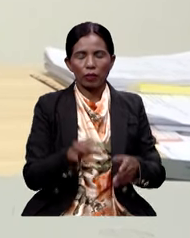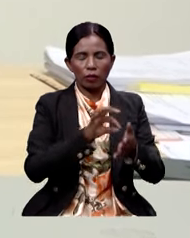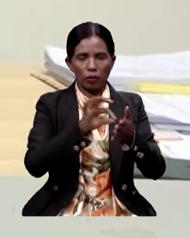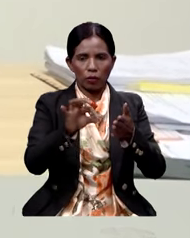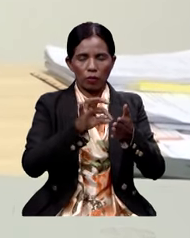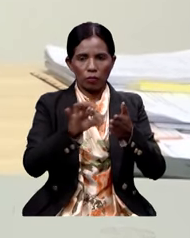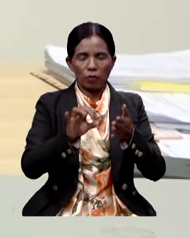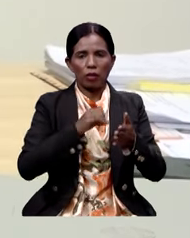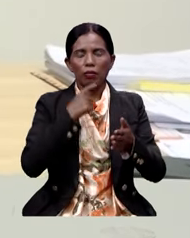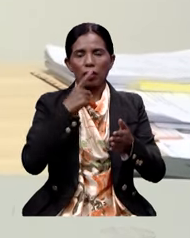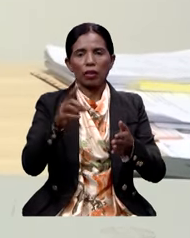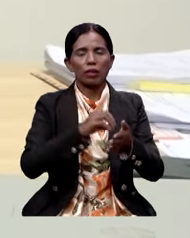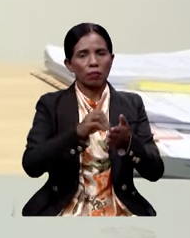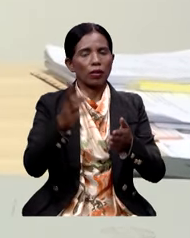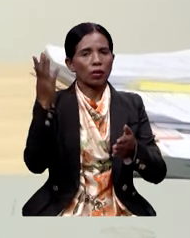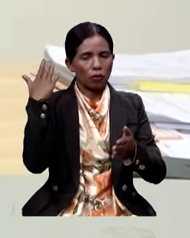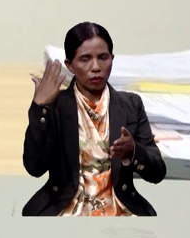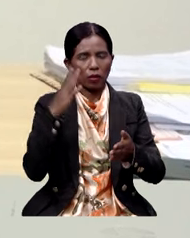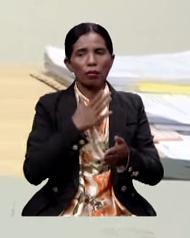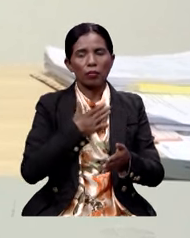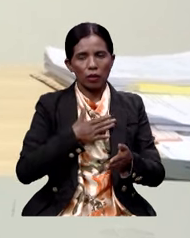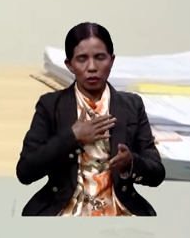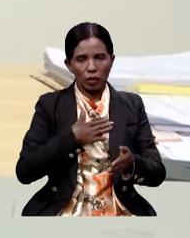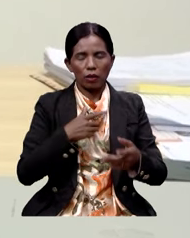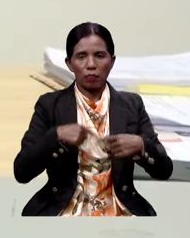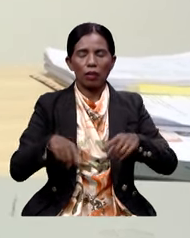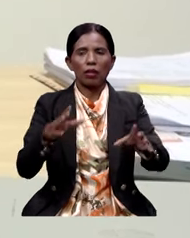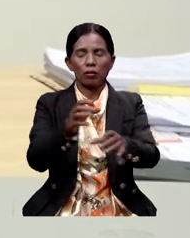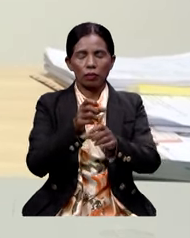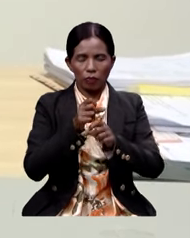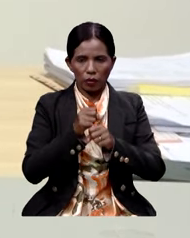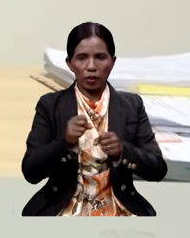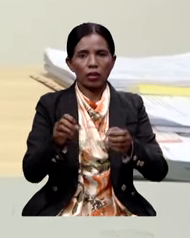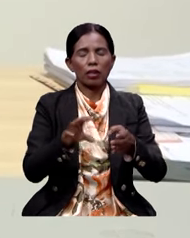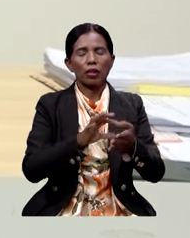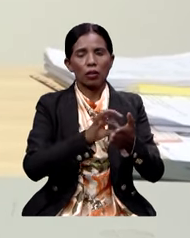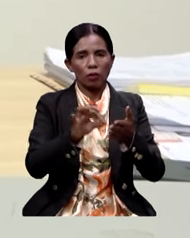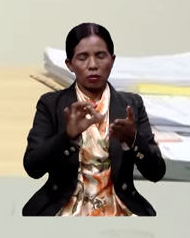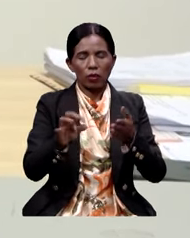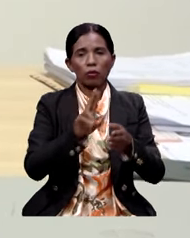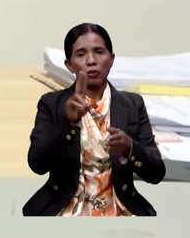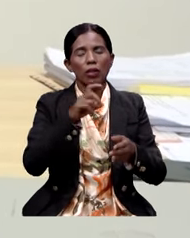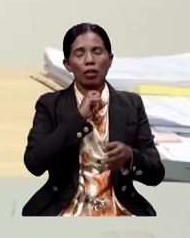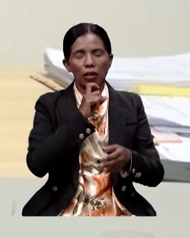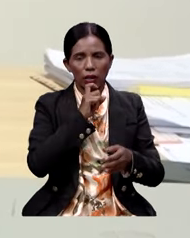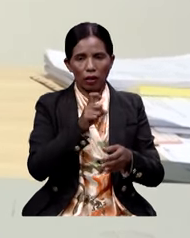visa e semana koto e favor atu bele ba foti sapa matricula original ne bema ka hosi parte de